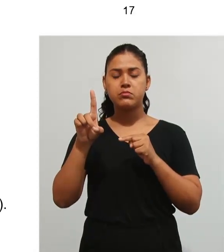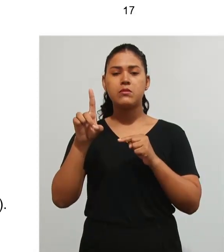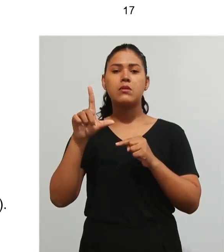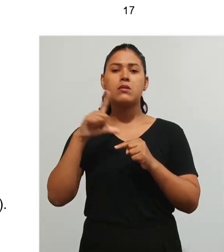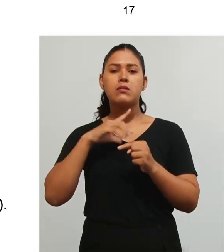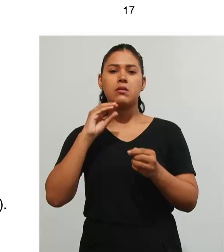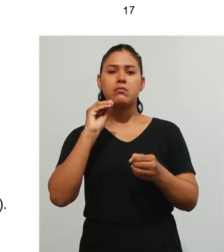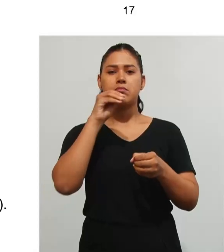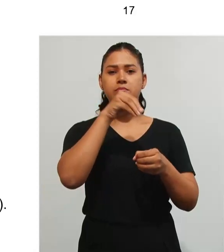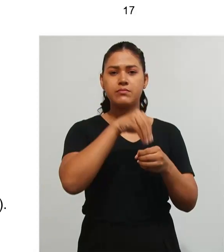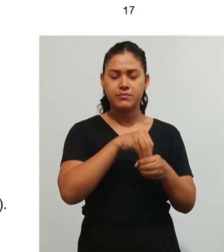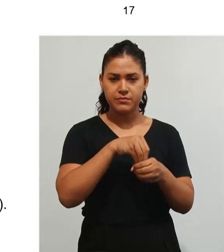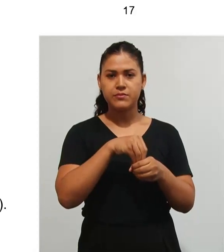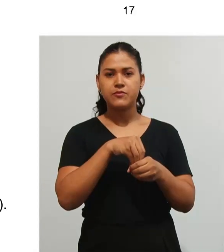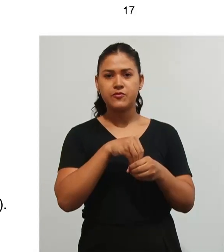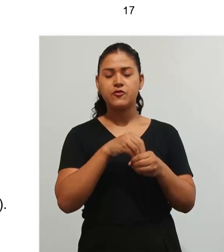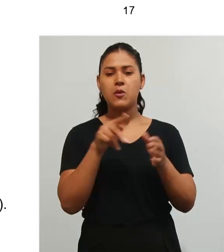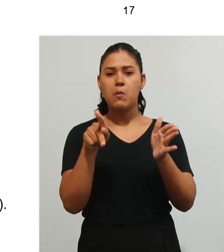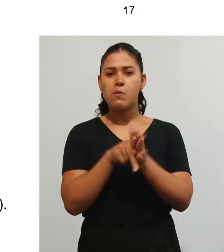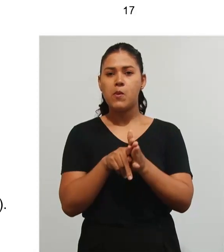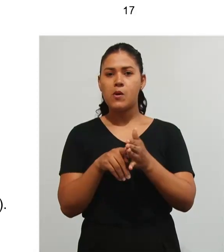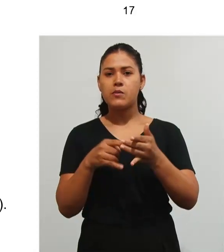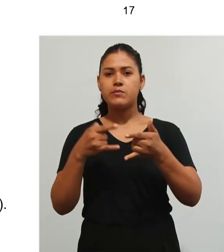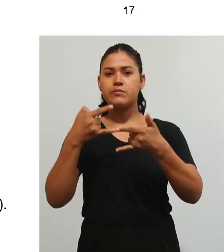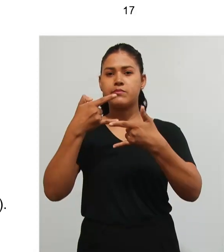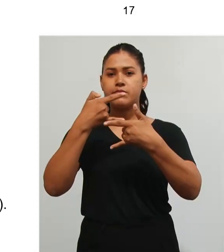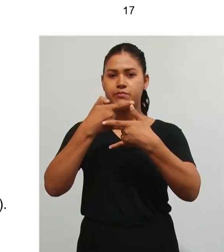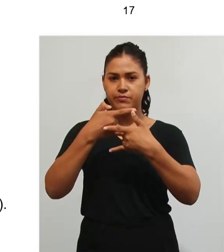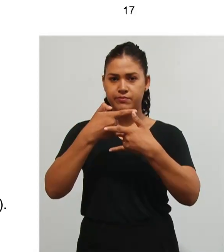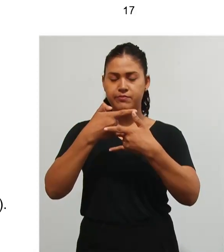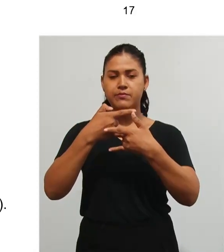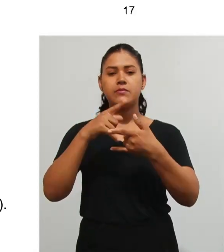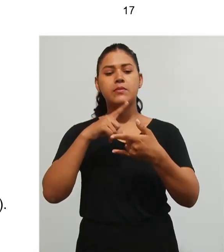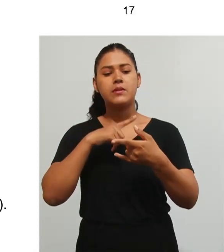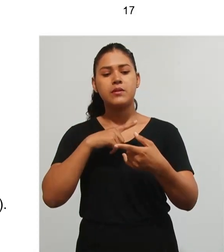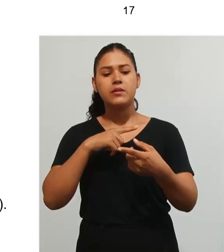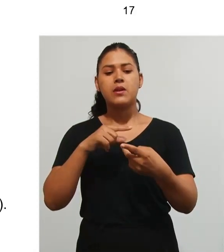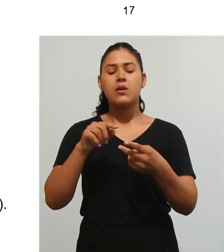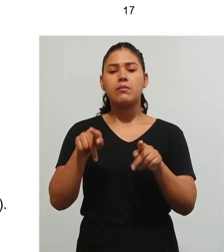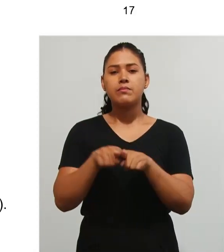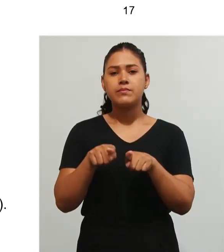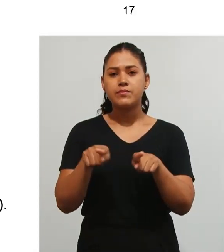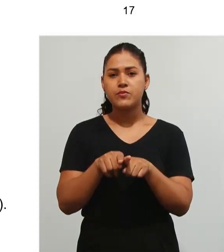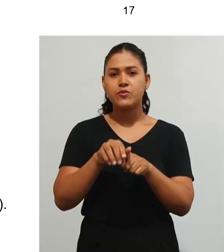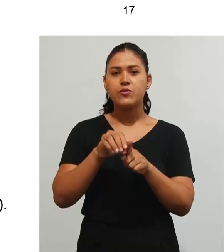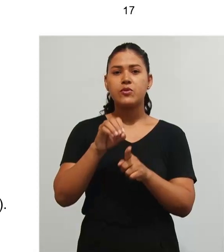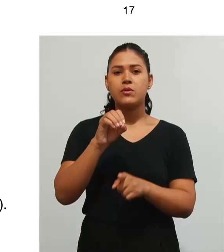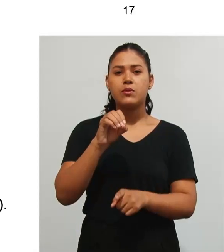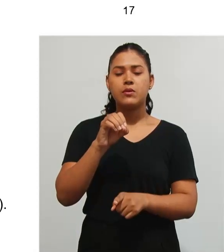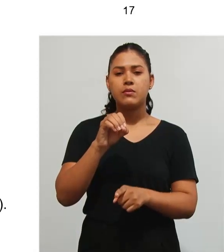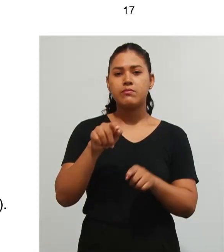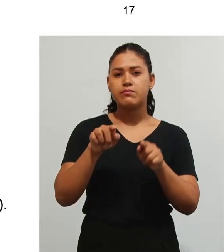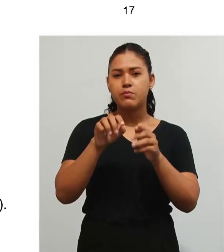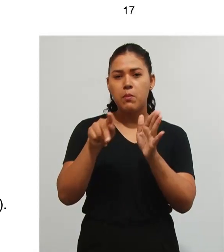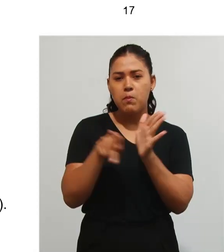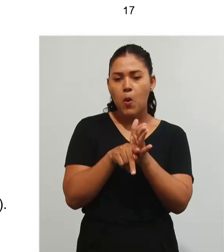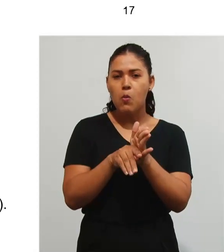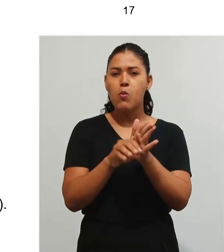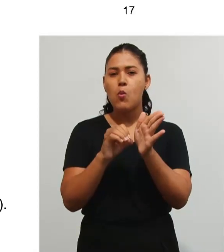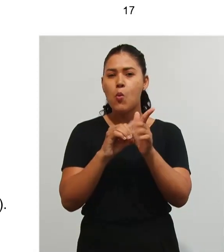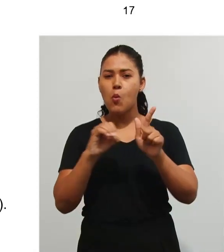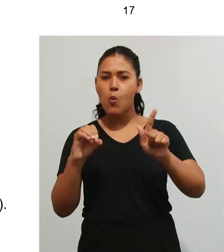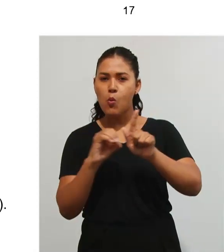de aplicativos para escritório da Microsoft. Nós temos o LibreOffice Writer e o Documentos Google. Ambos possuem a